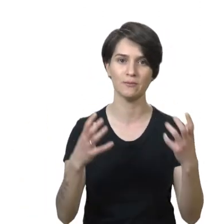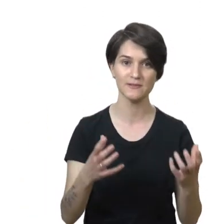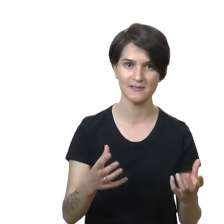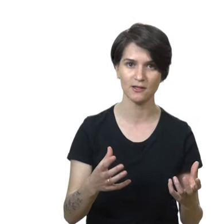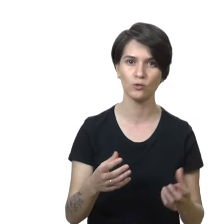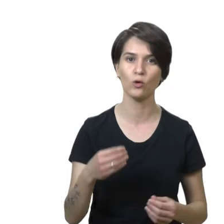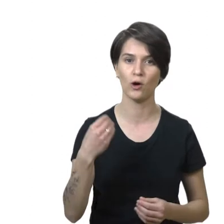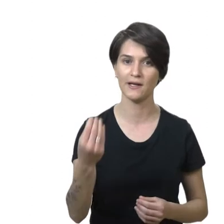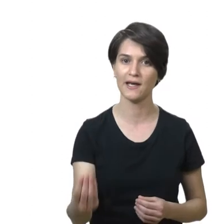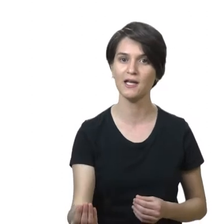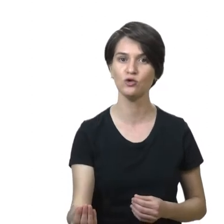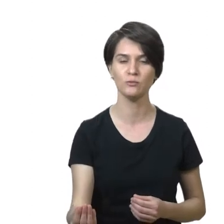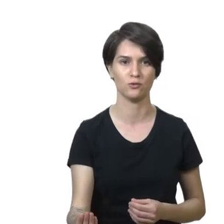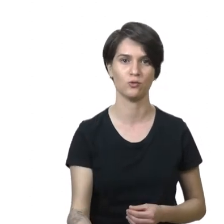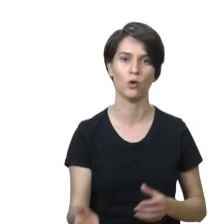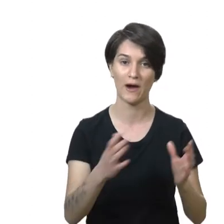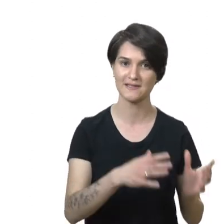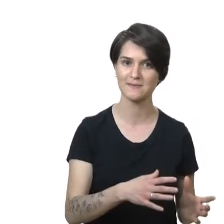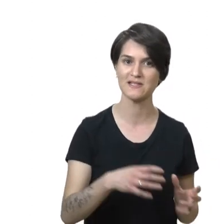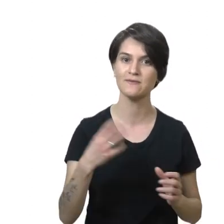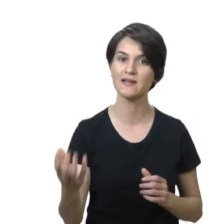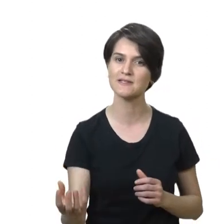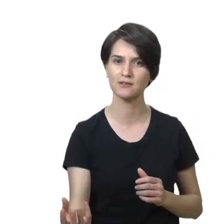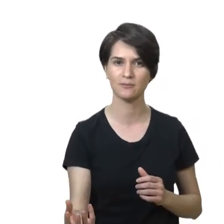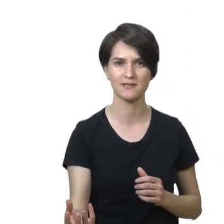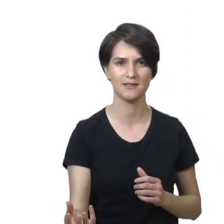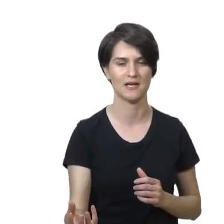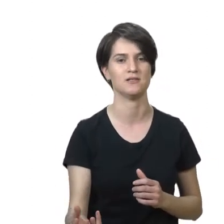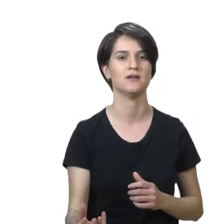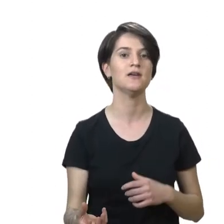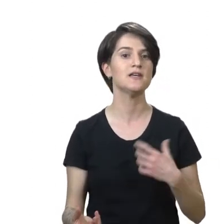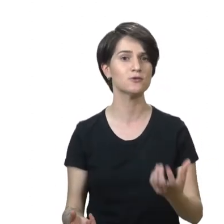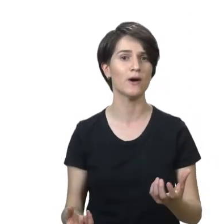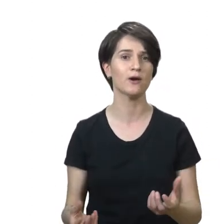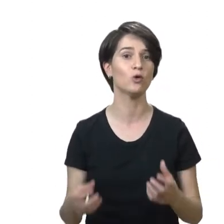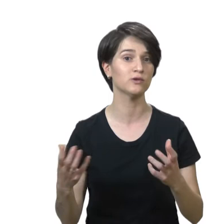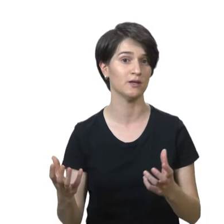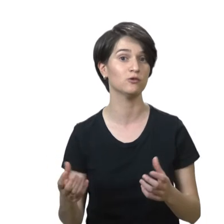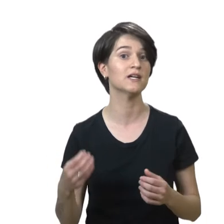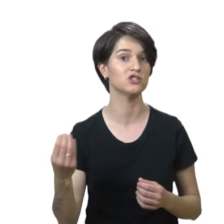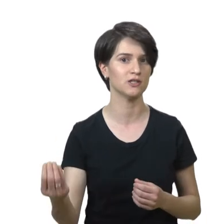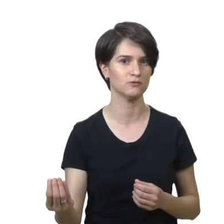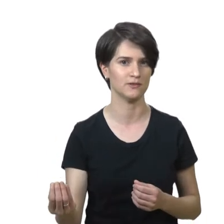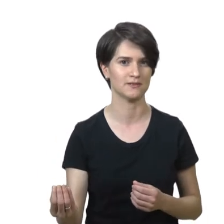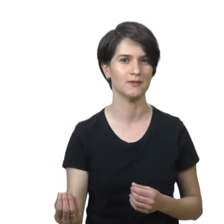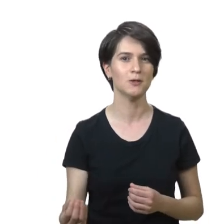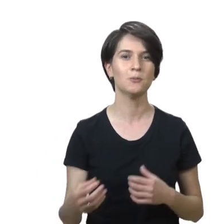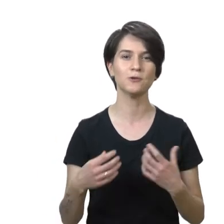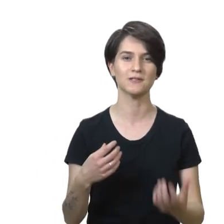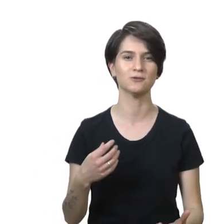o verbo ser concorda em número com essa especificação da porcentagem, isto é, com o termo